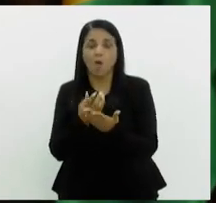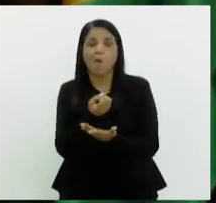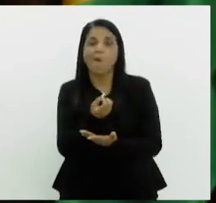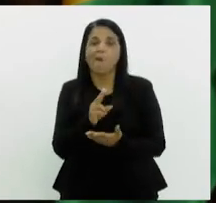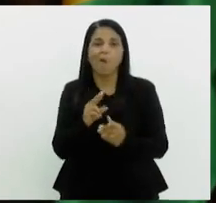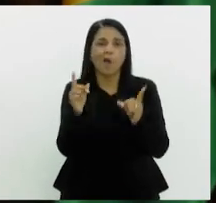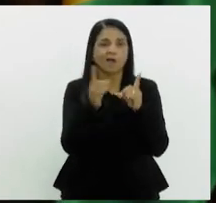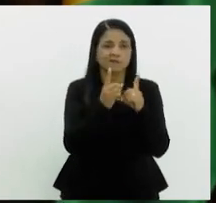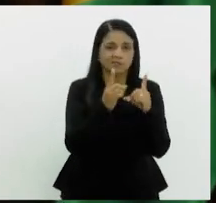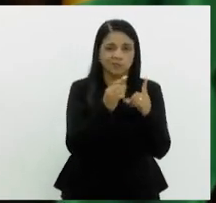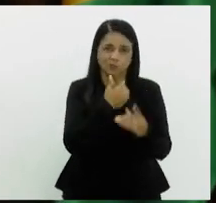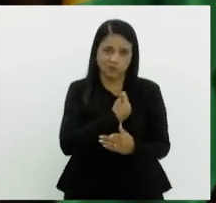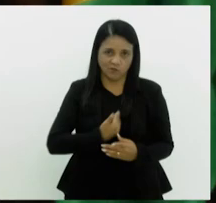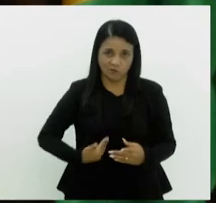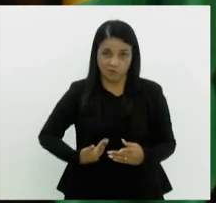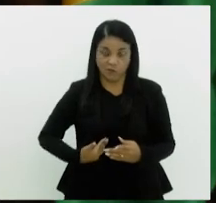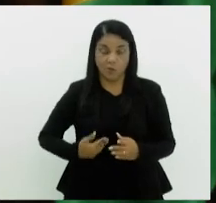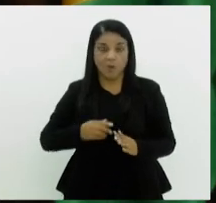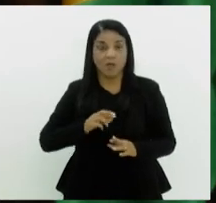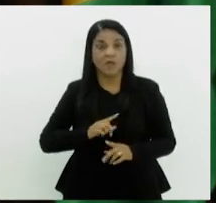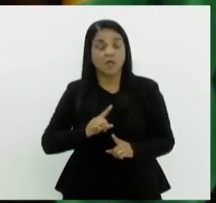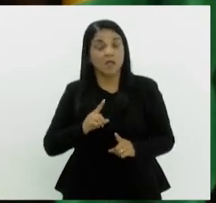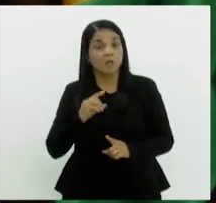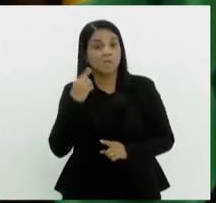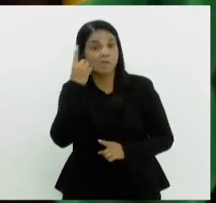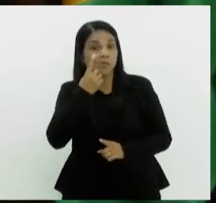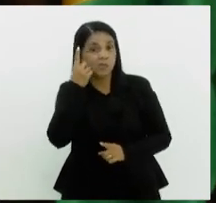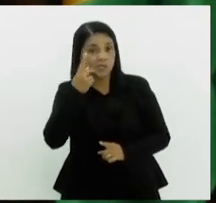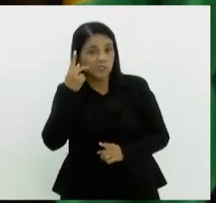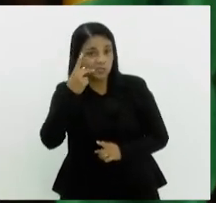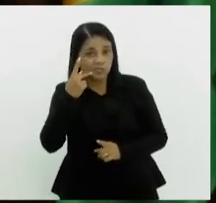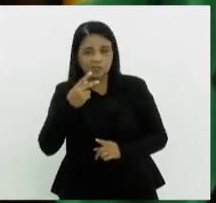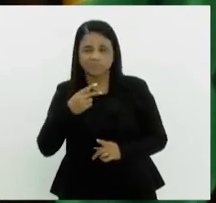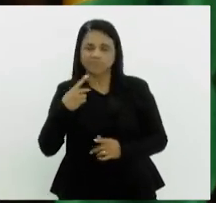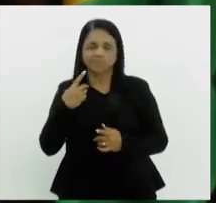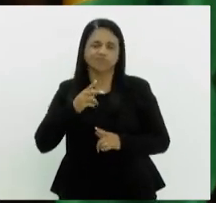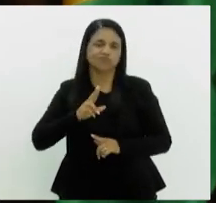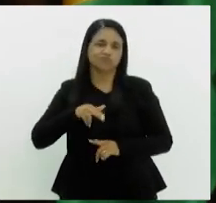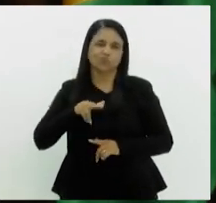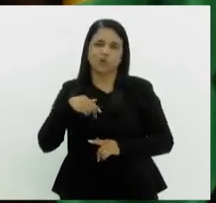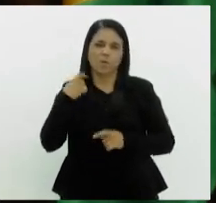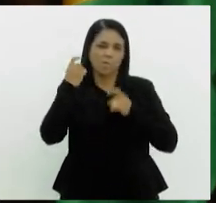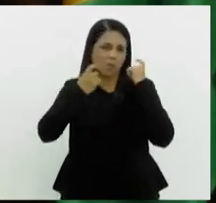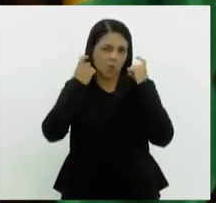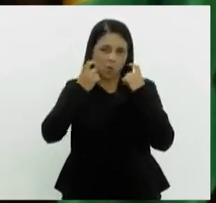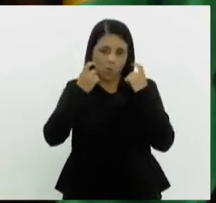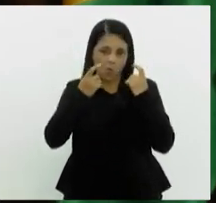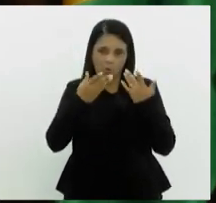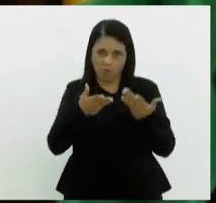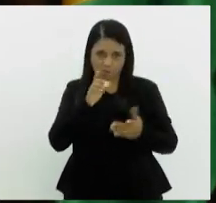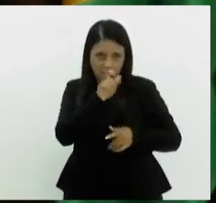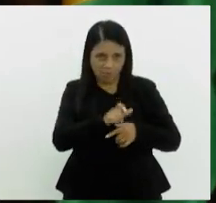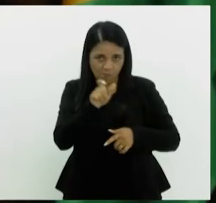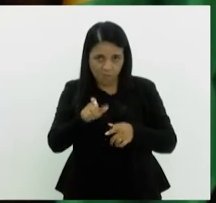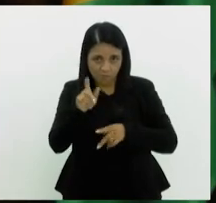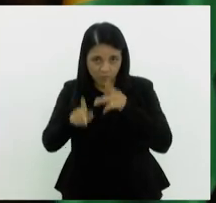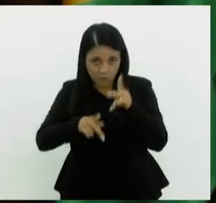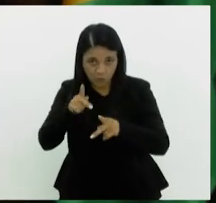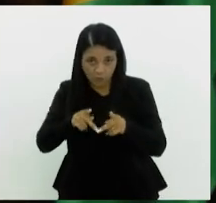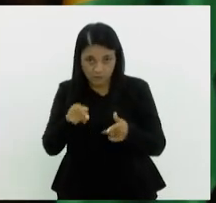do governo e que a política nunca se preocupou com eles. E hoje, a gente ter